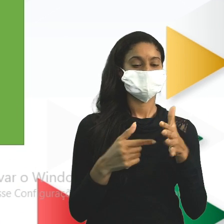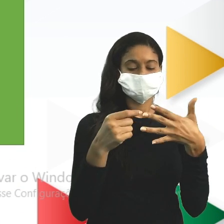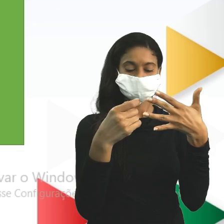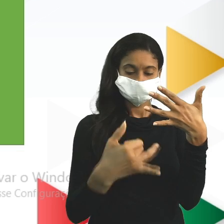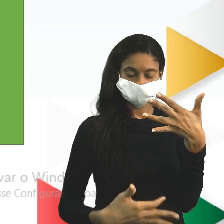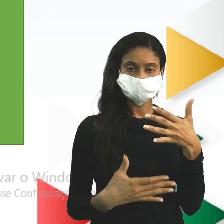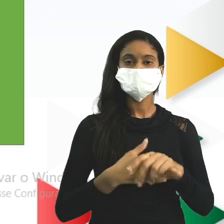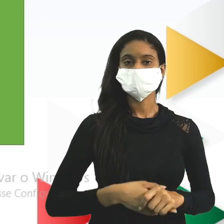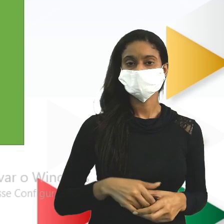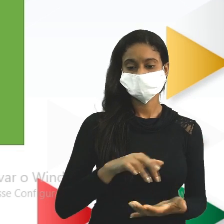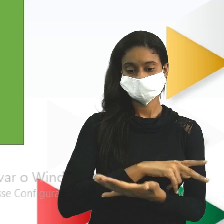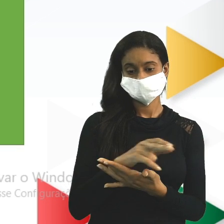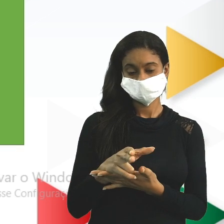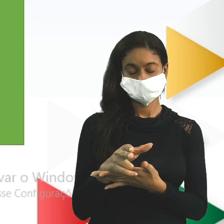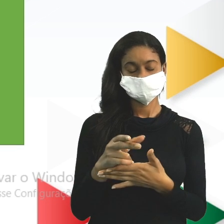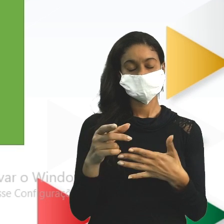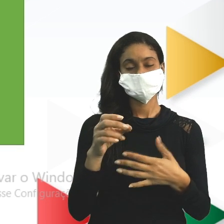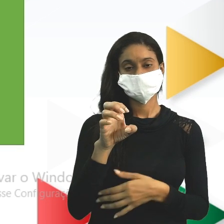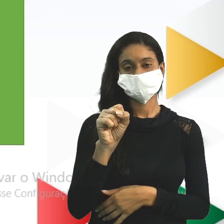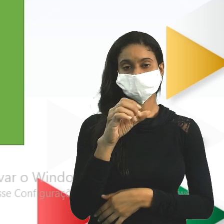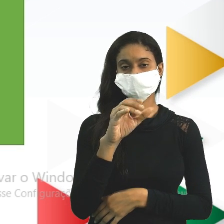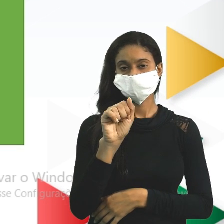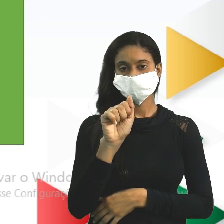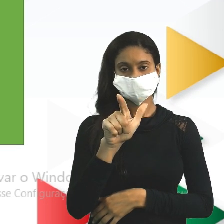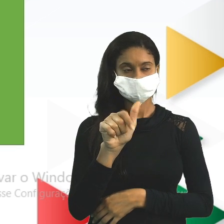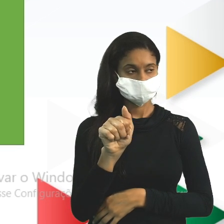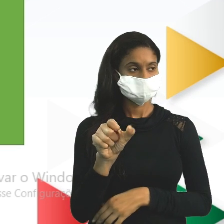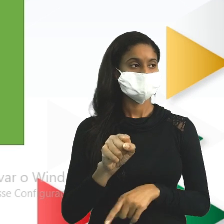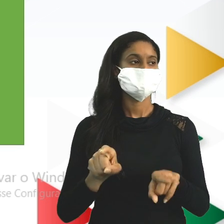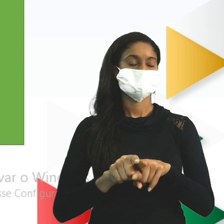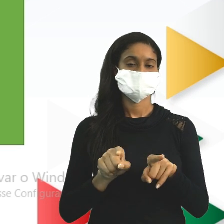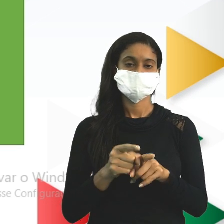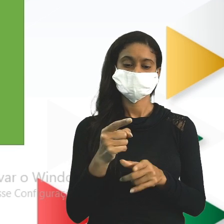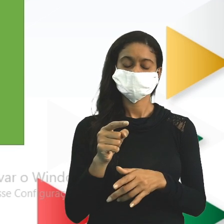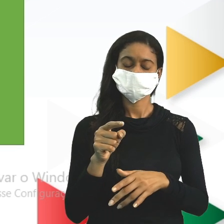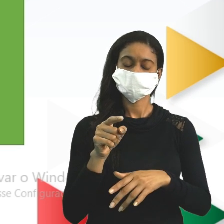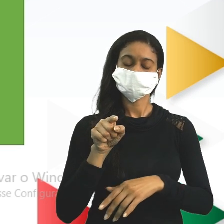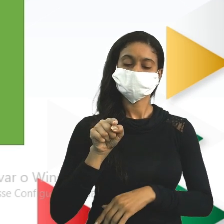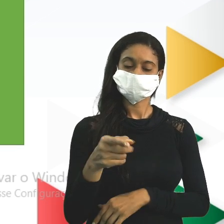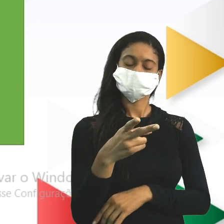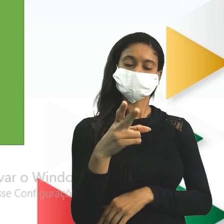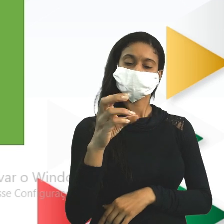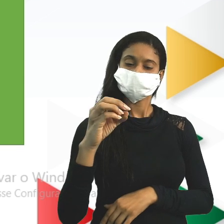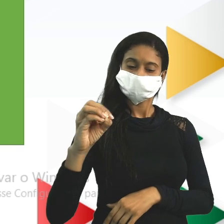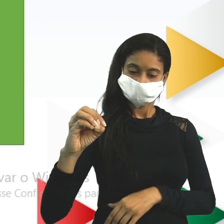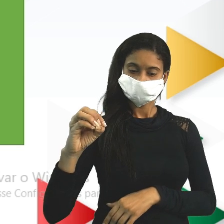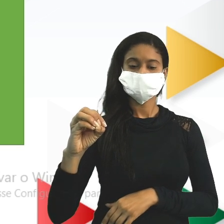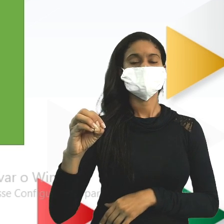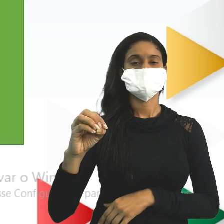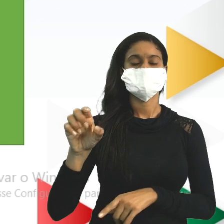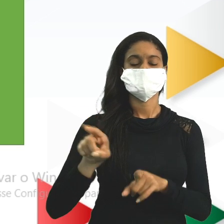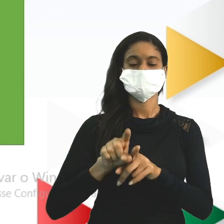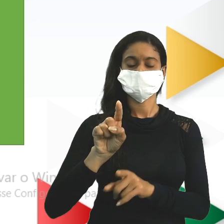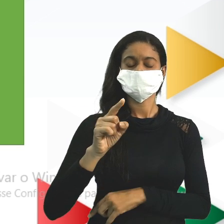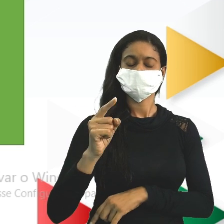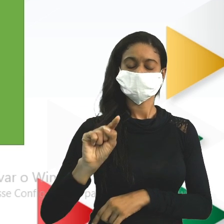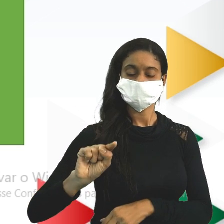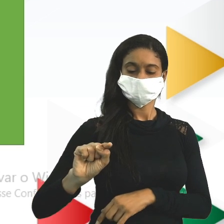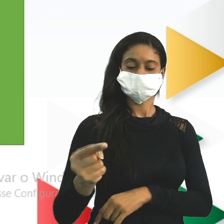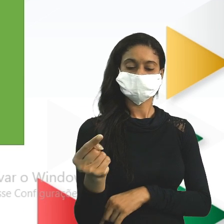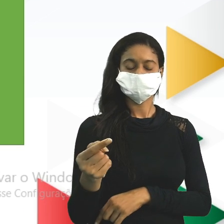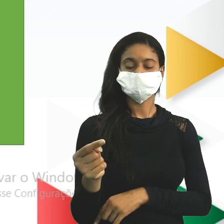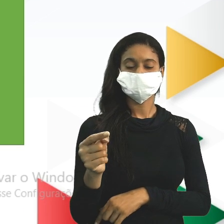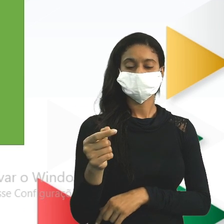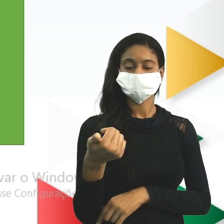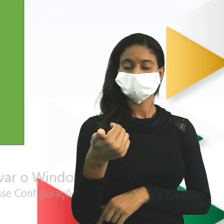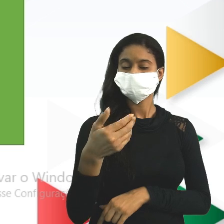detalhada, várias escalas. 1,500 metros, 1,1000 metros, 2,2 mil